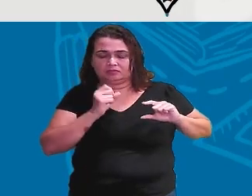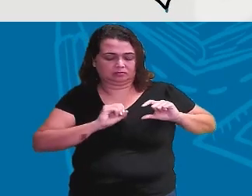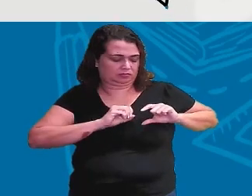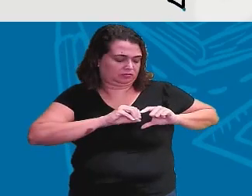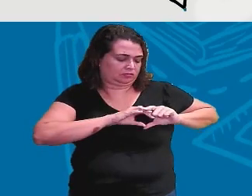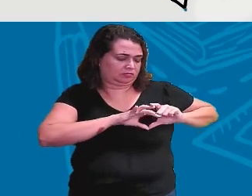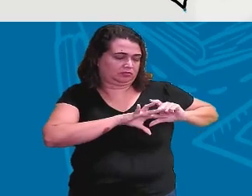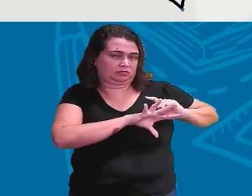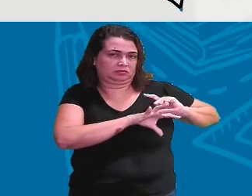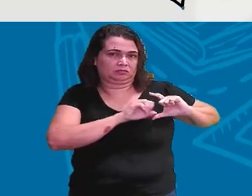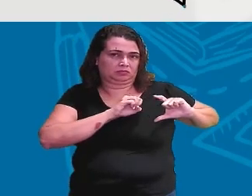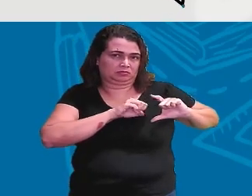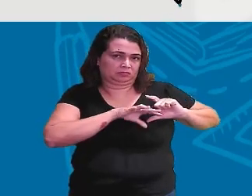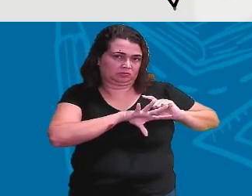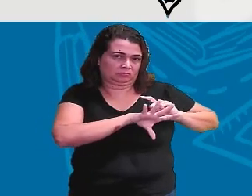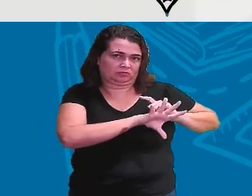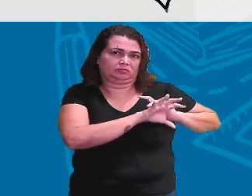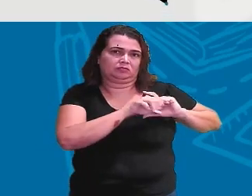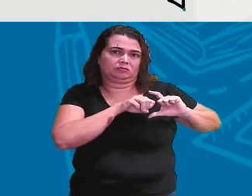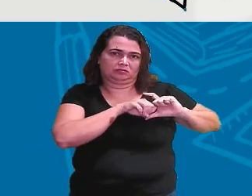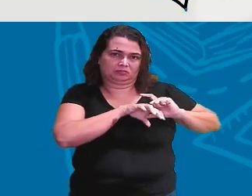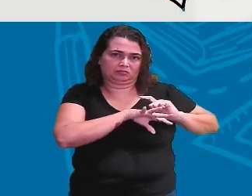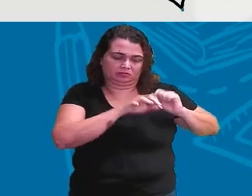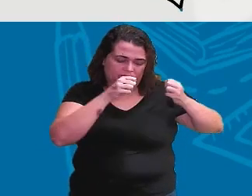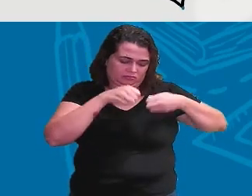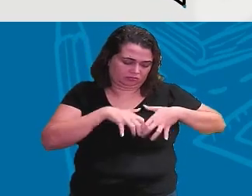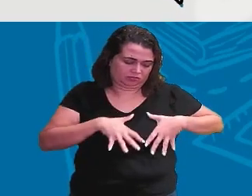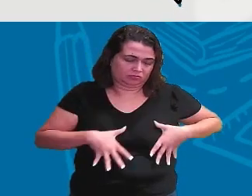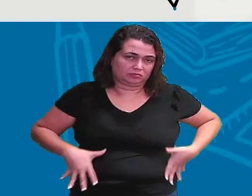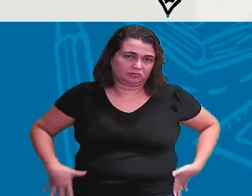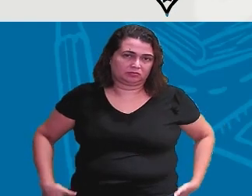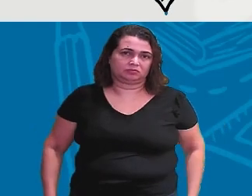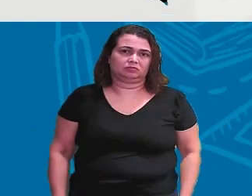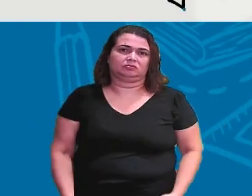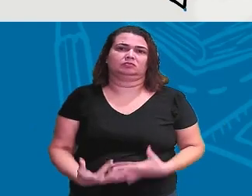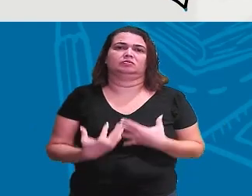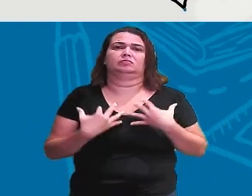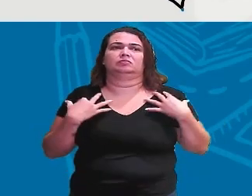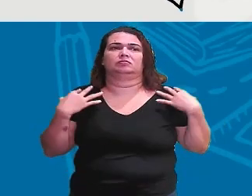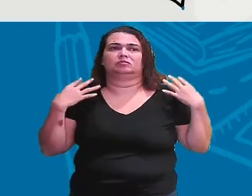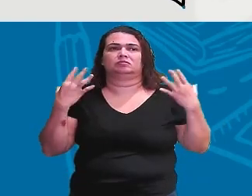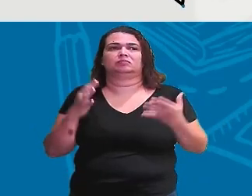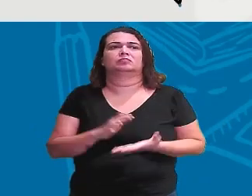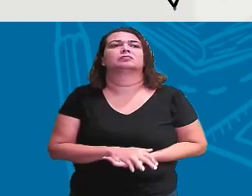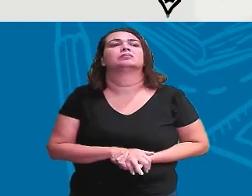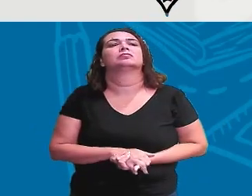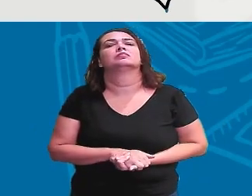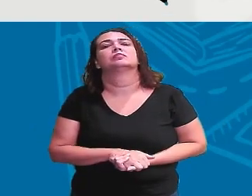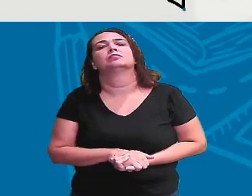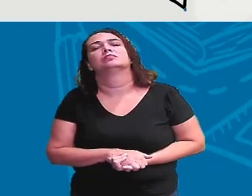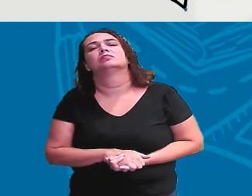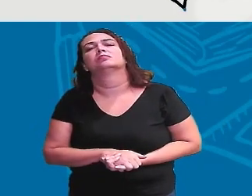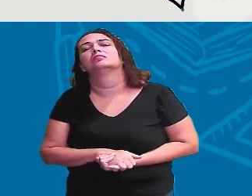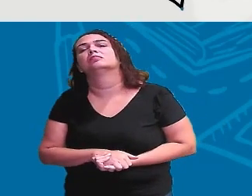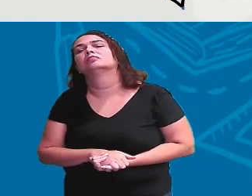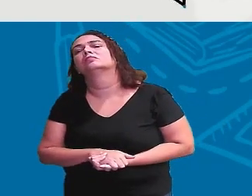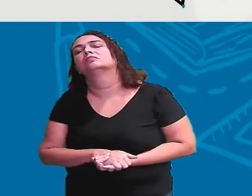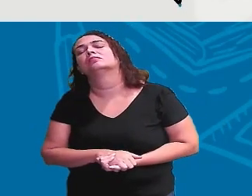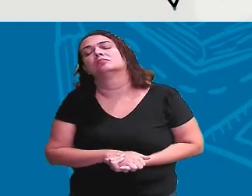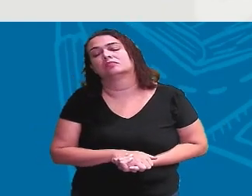uma maior capacidade, né, de conduzir uma grande quantidade de sangue para todo o